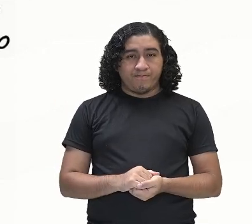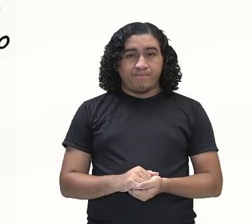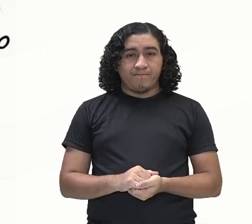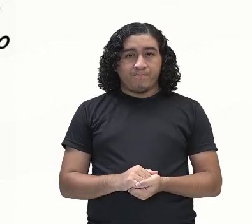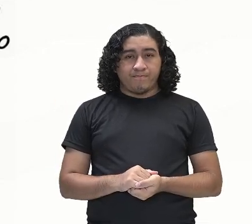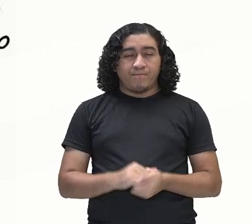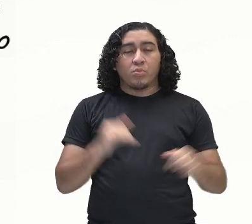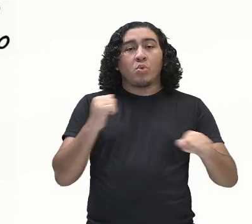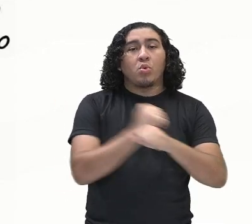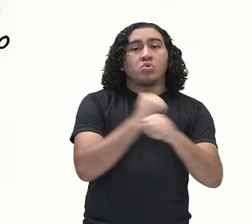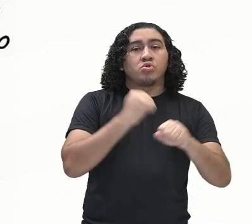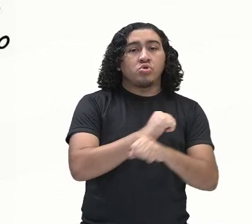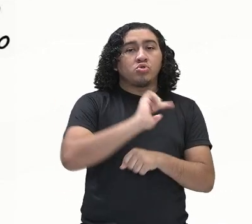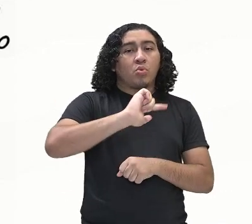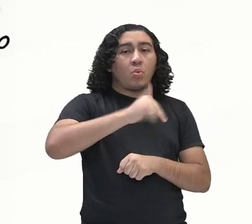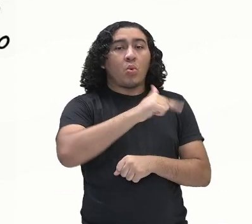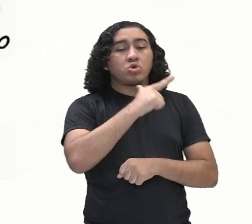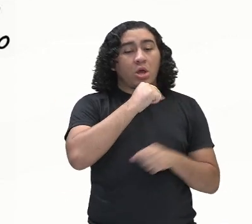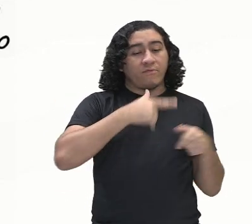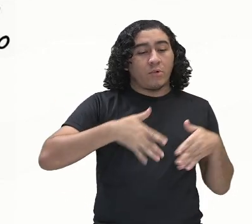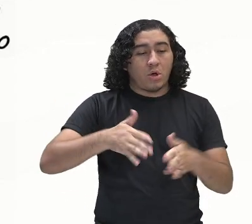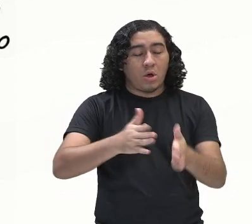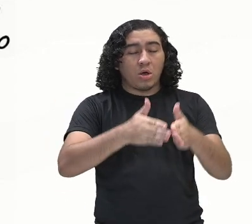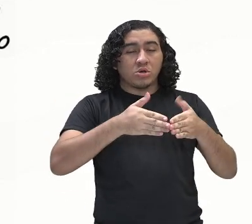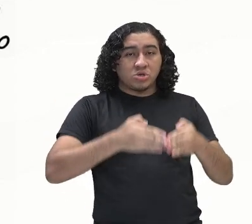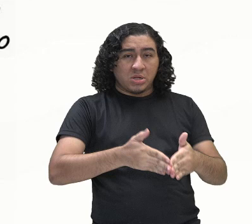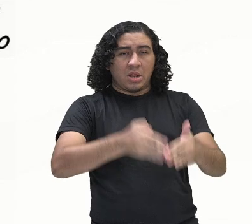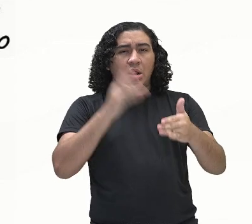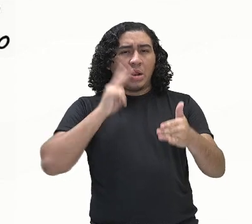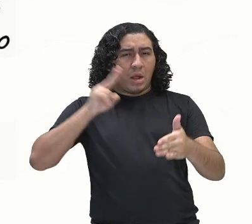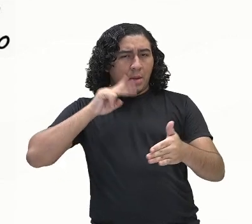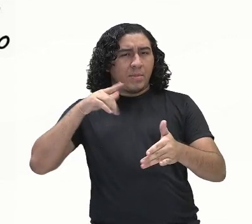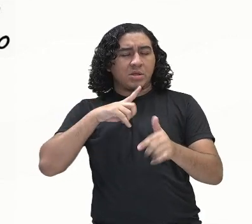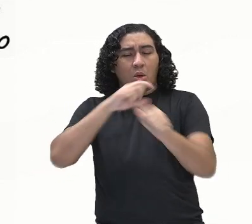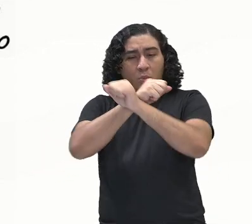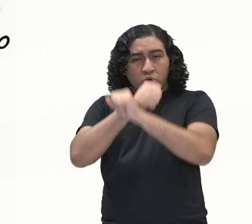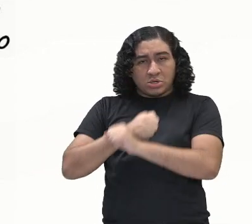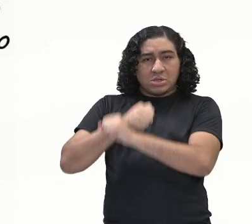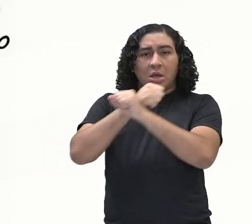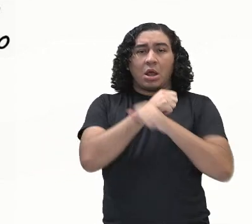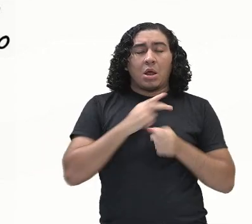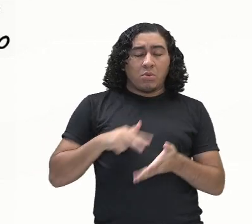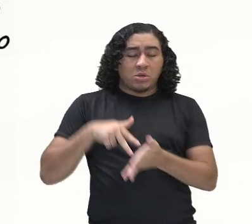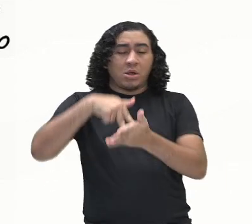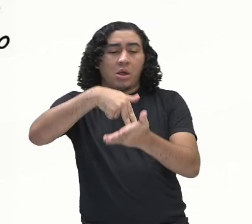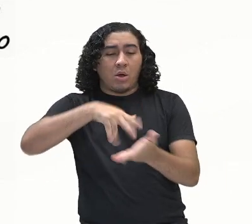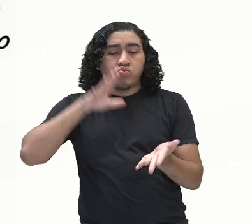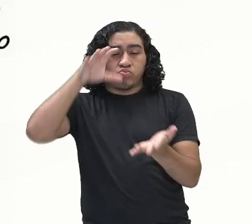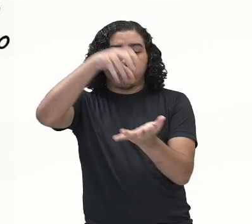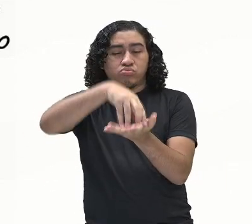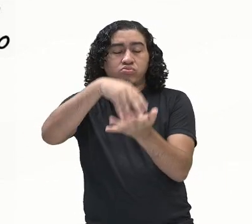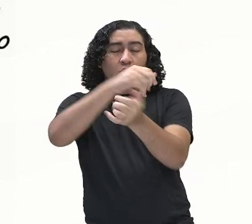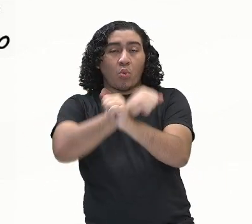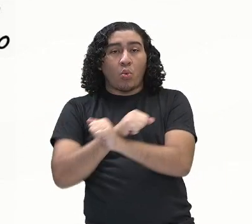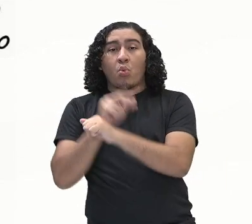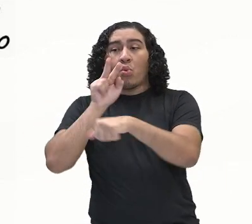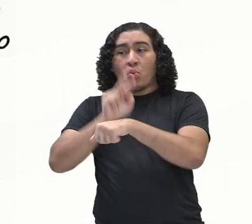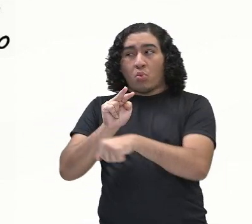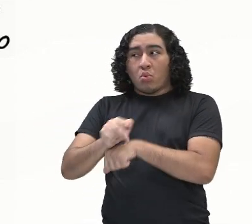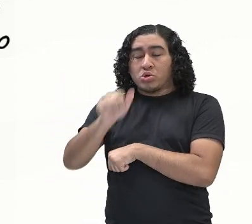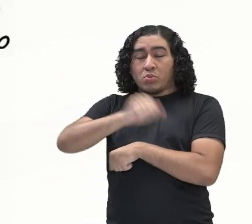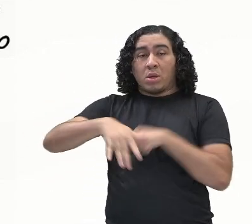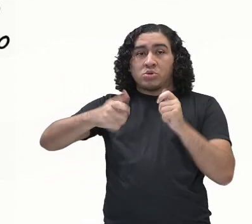de outros fortes, né? Lembra que a gente viu ali para proteção, né? A atuação da defesa do território e também